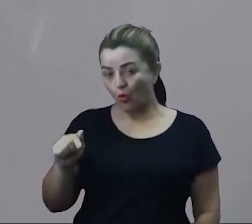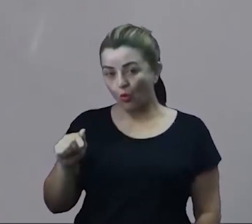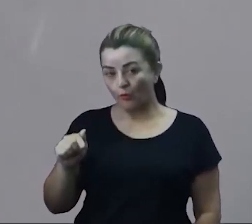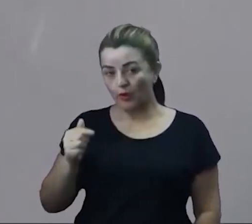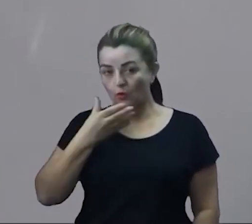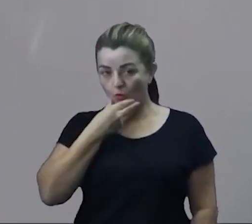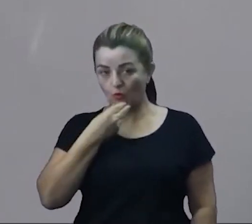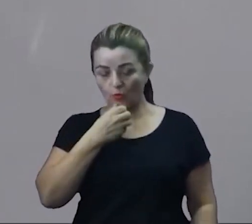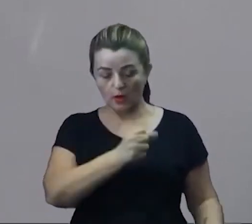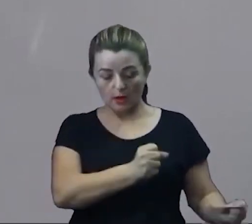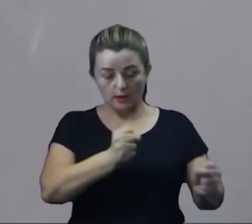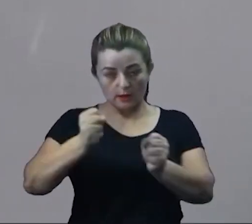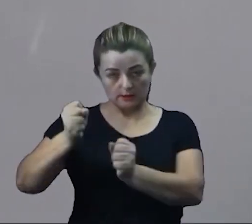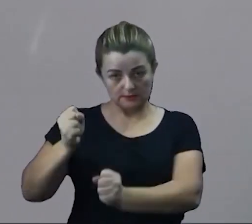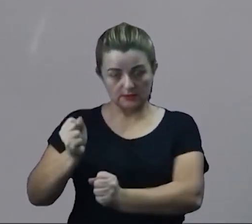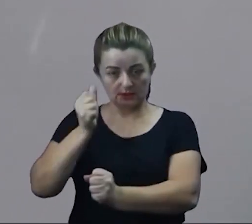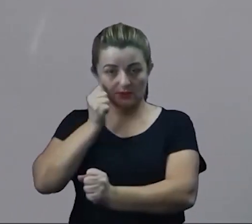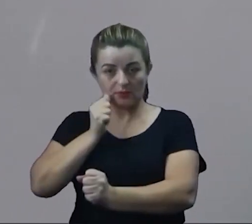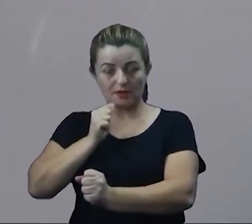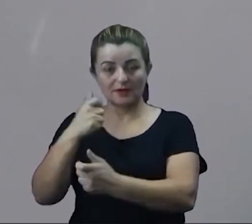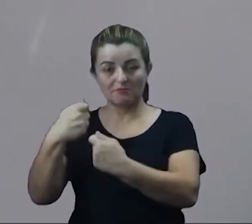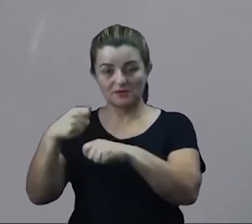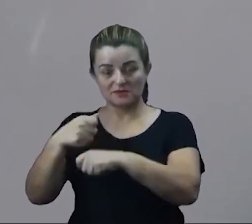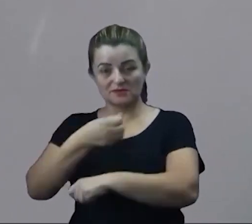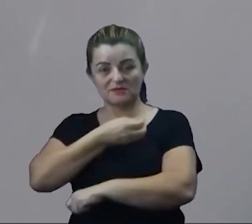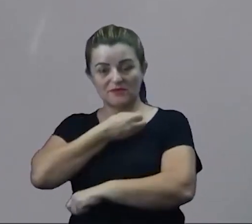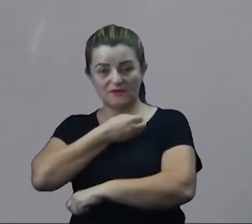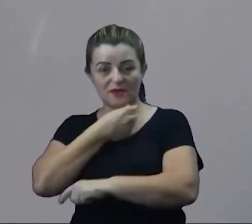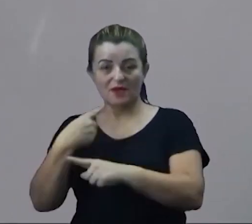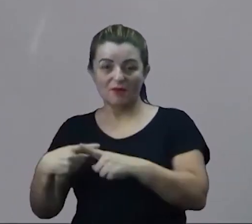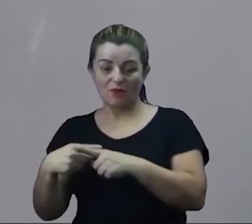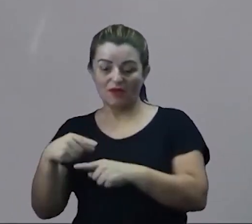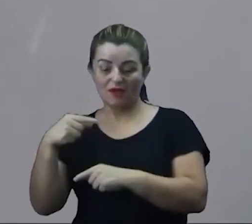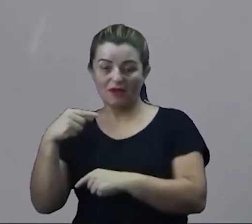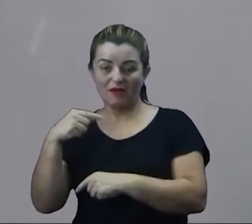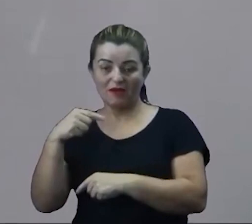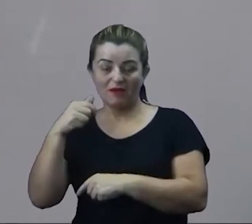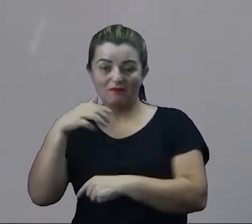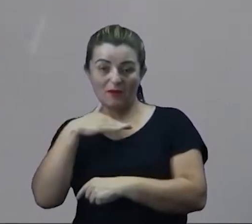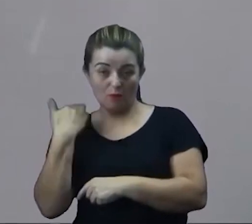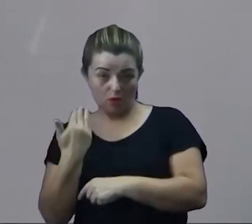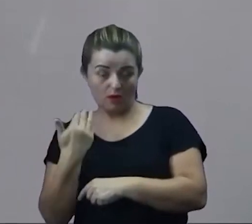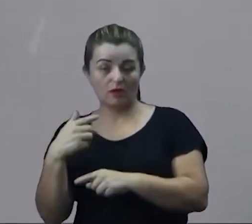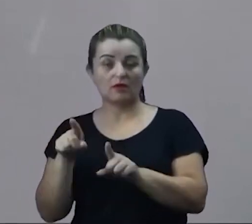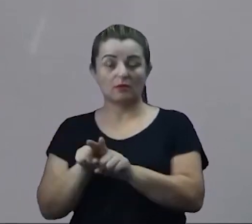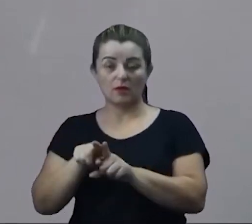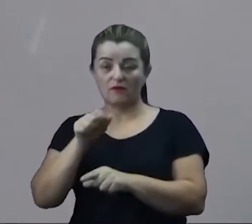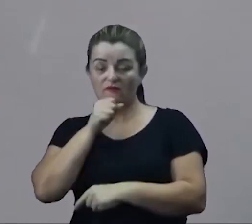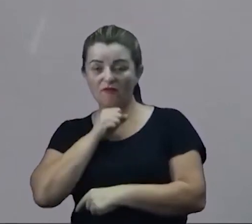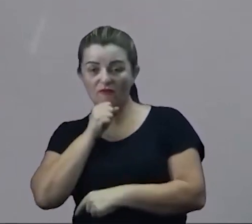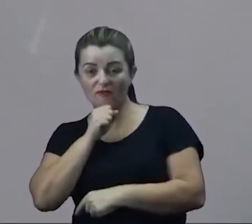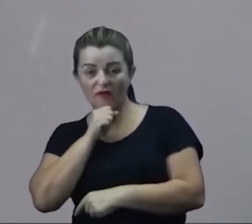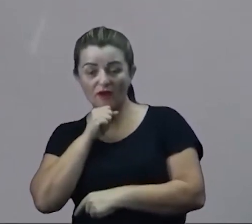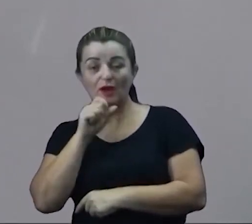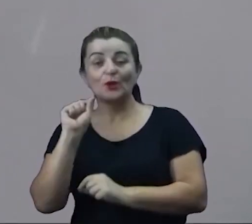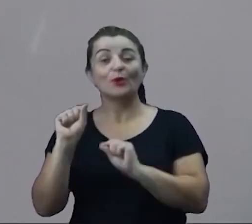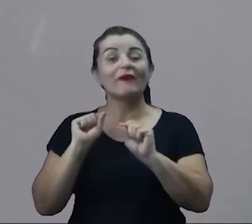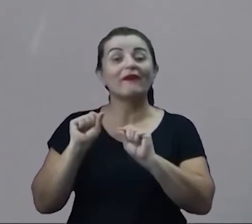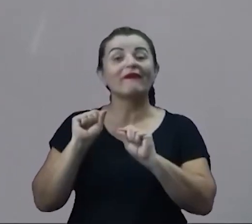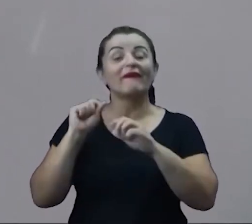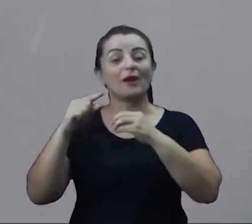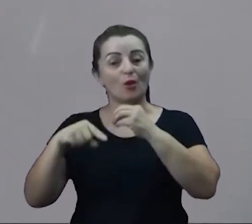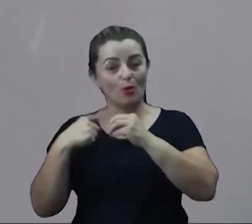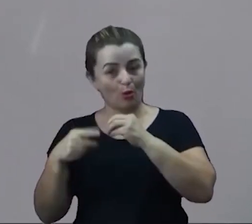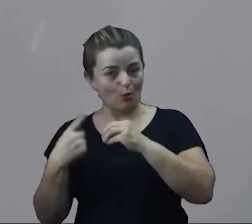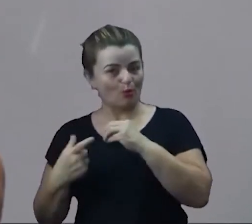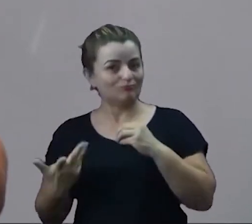que precisa viver a vida porque sim, ela vai morrer e vai ficar velha e louca, assim